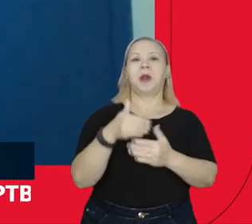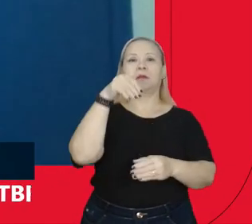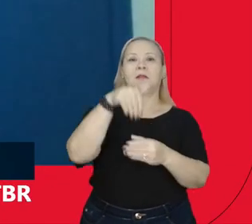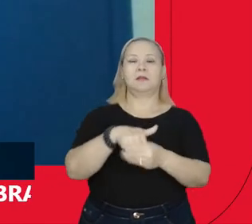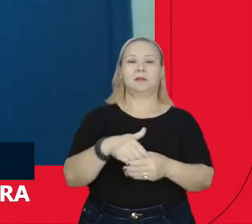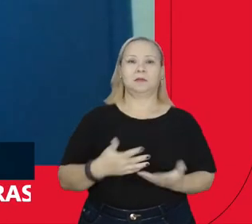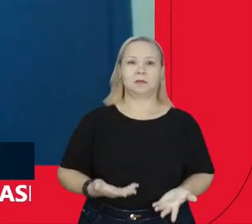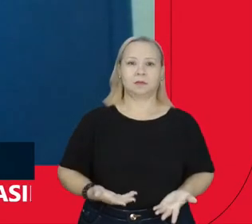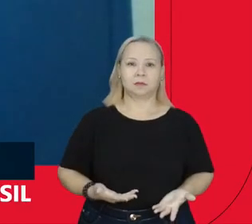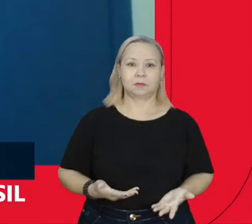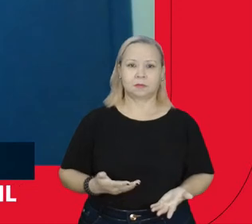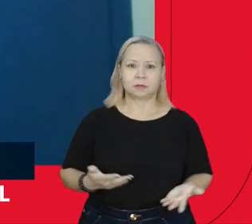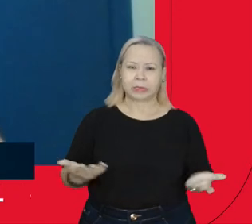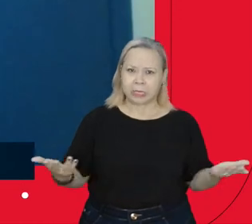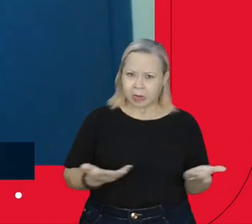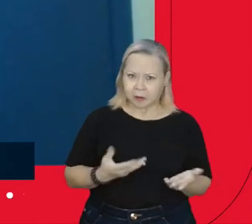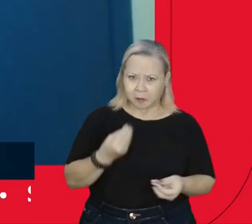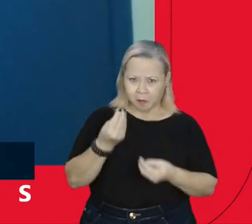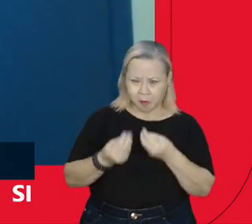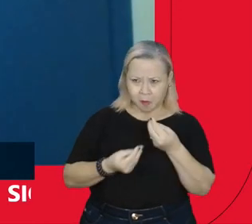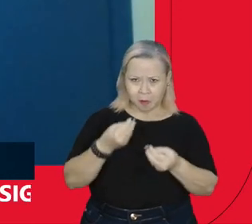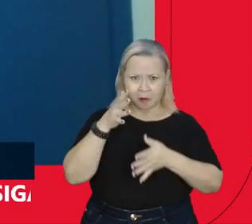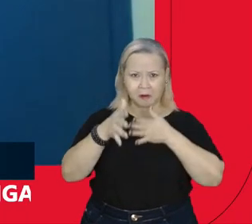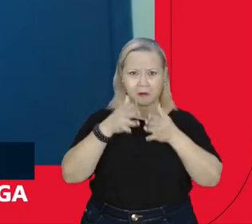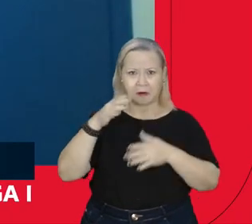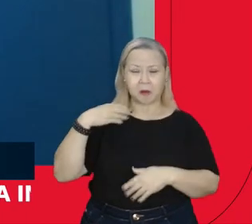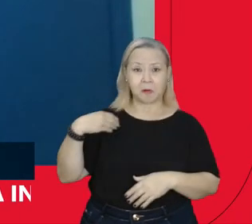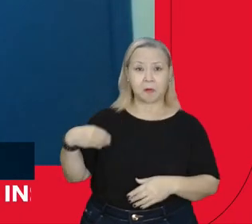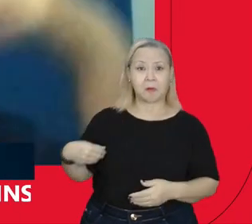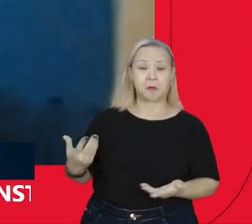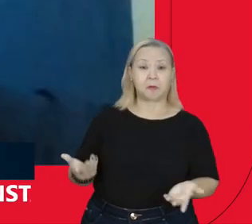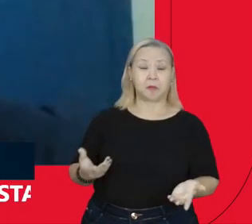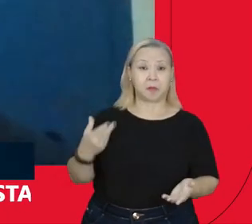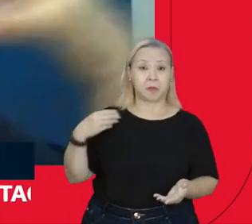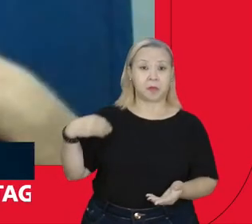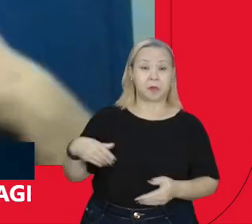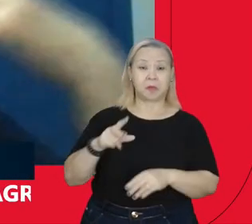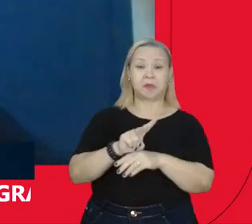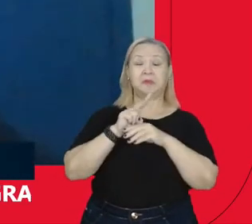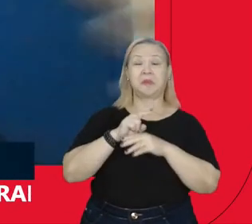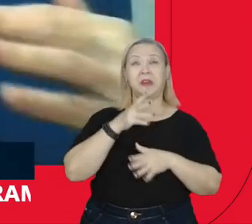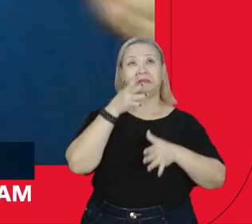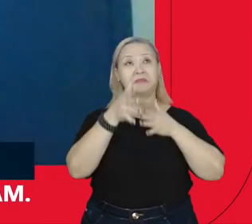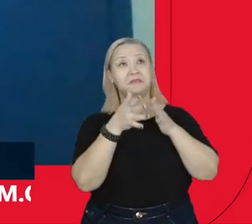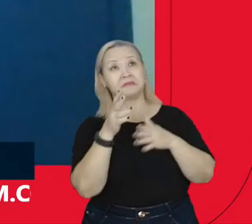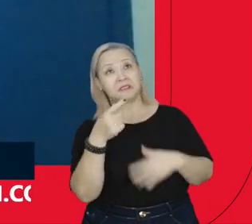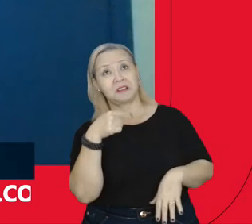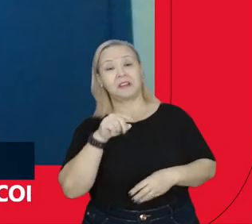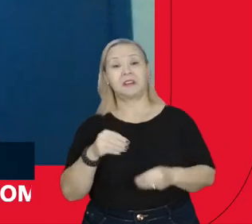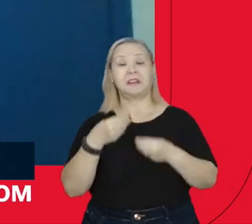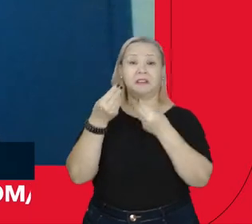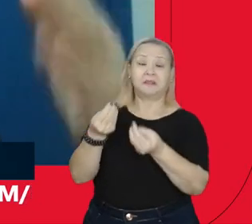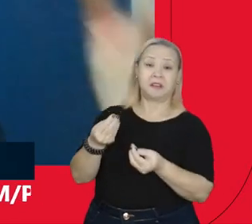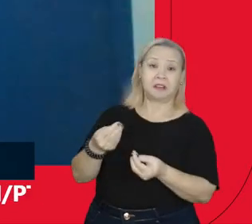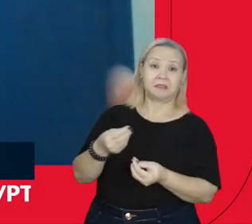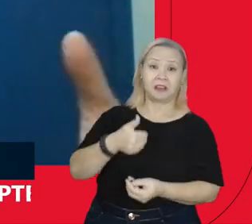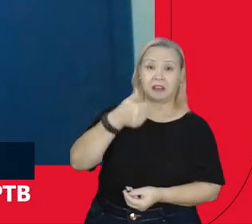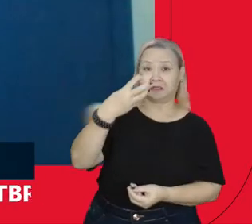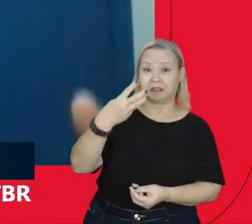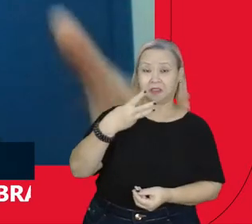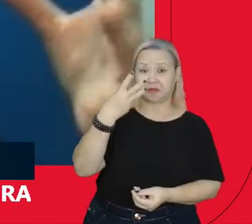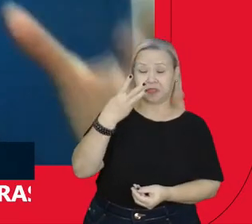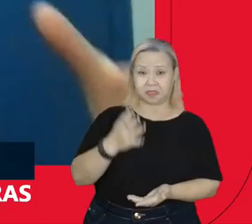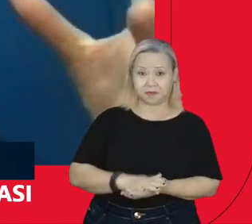gente agora está até falando do Bolsa Fiado, né? Ele está dizendo que vai dar um 13º. Gente,